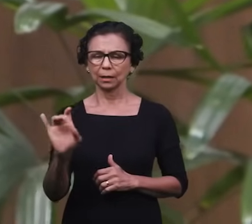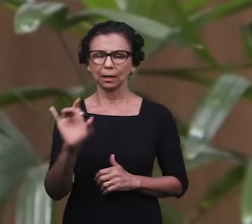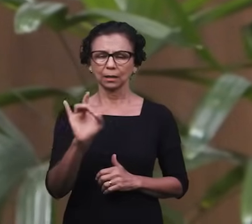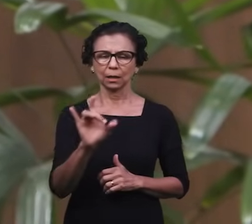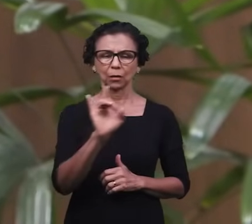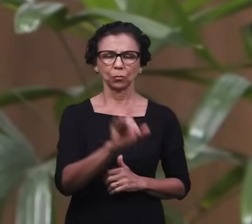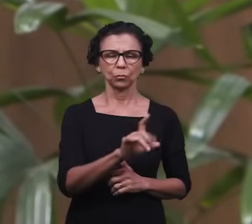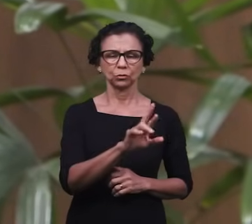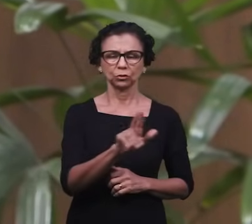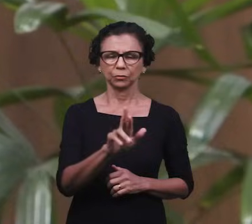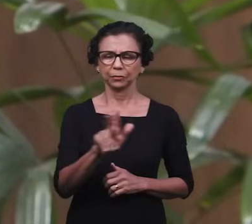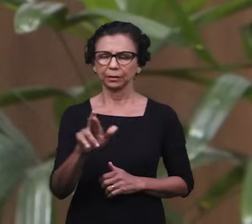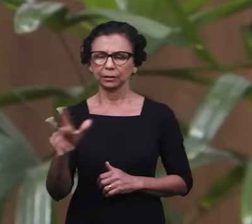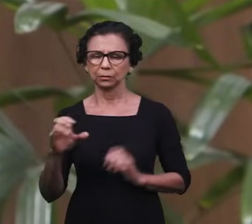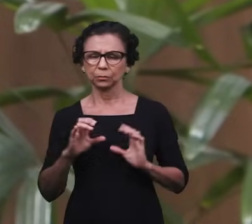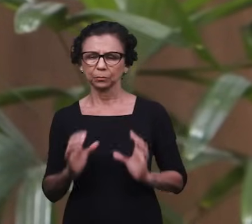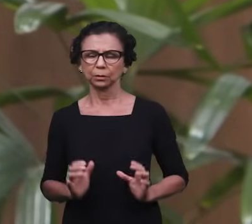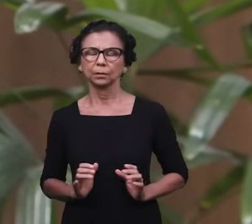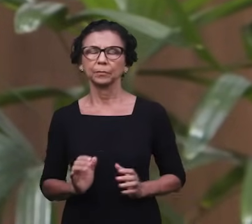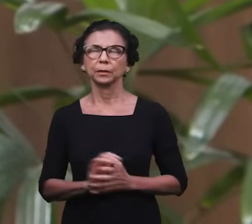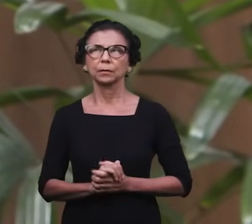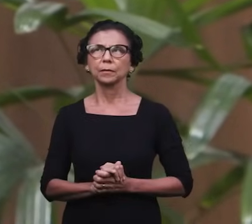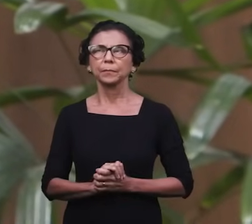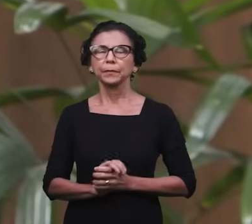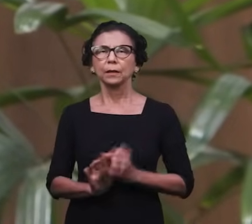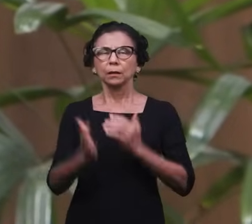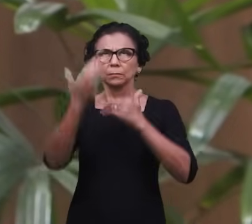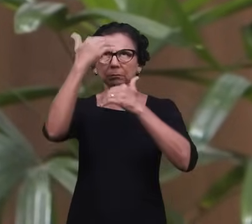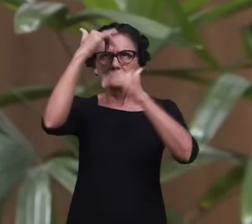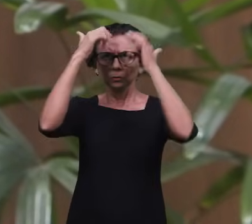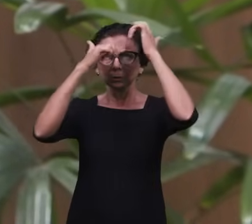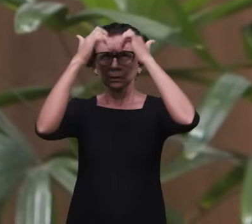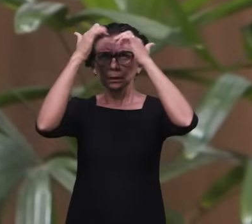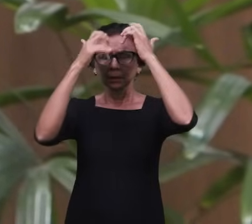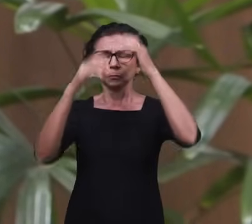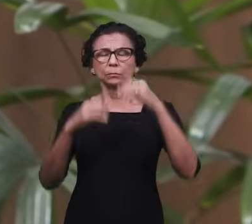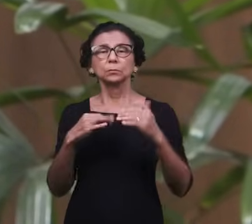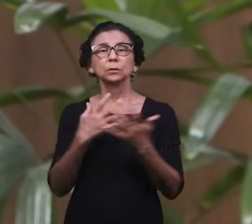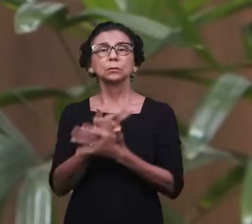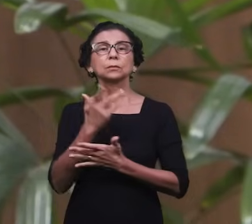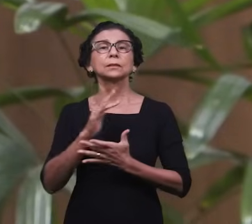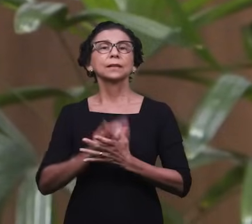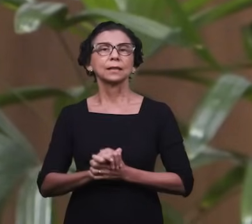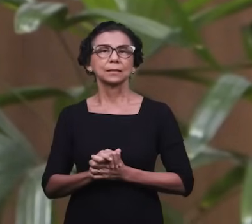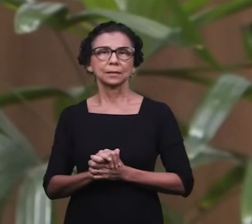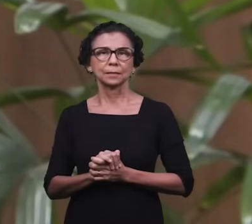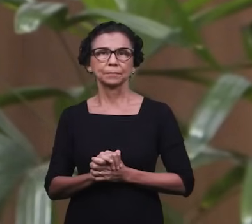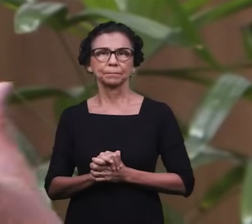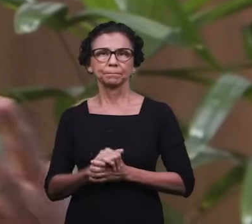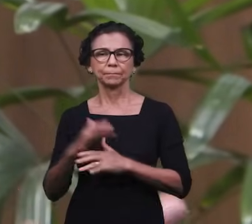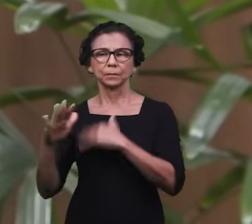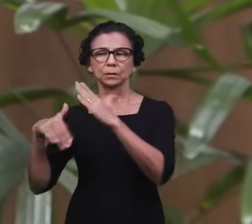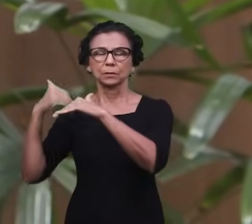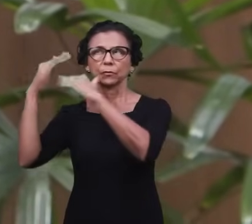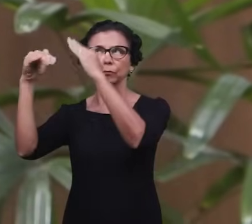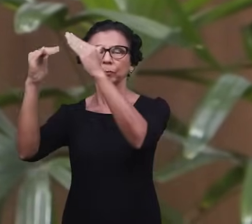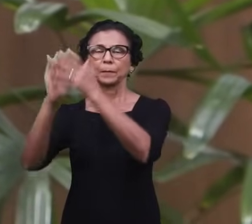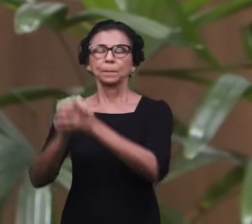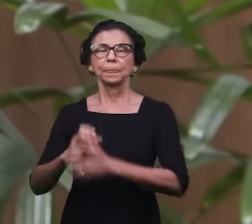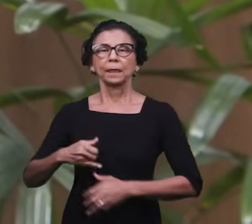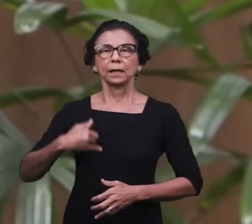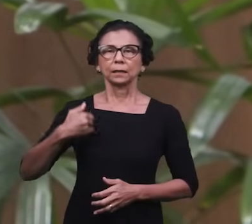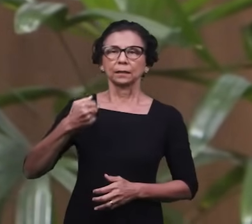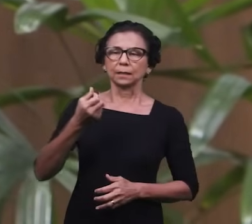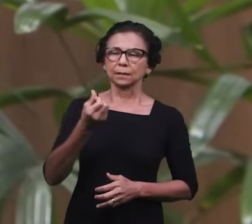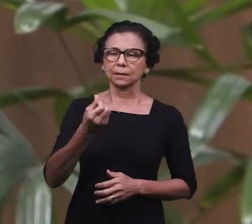do neurodesenvolvimento. O que acontece no nosso desenvolvimento? Isso vai mudando a cada etapa da vida. Então, uma criança de 3, uma criança de 7,